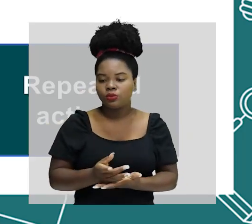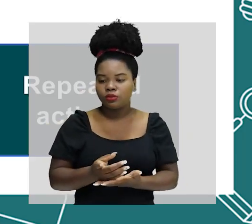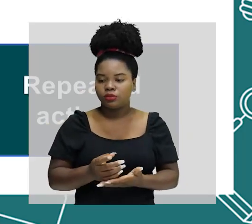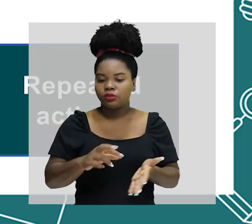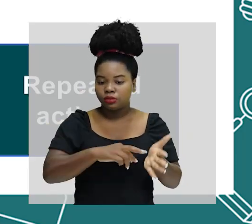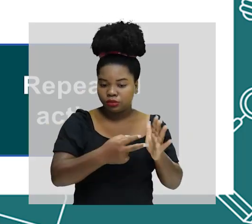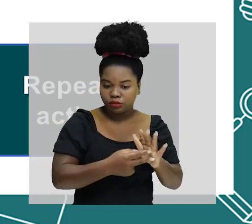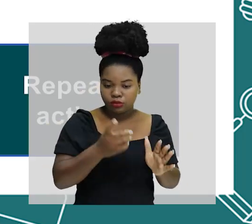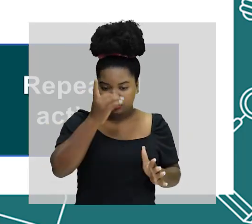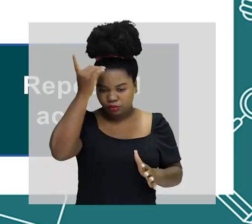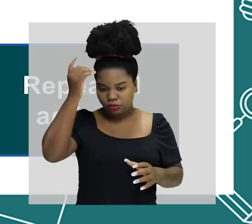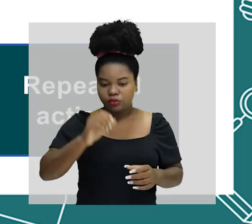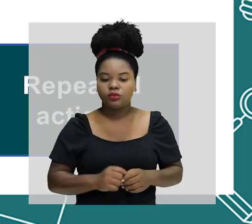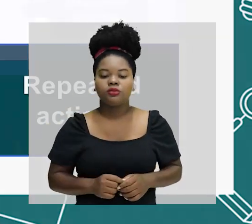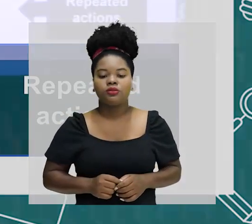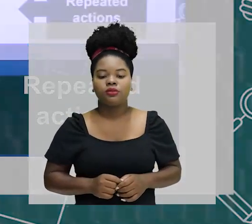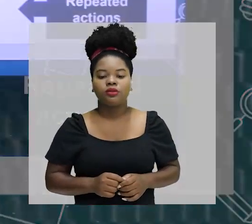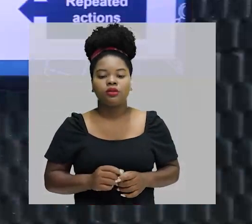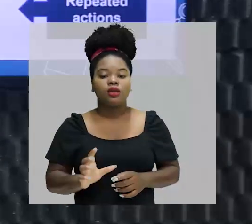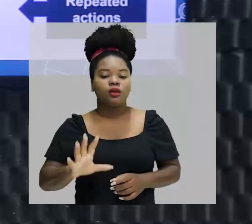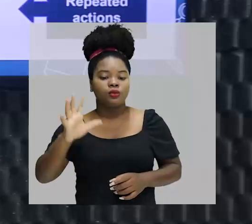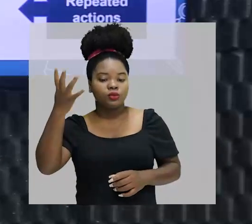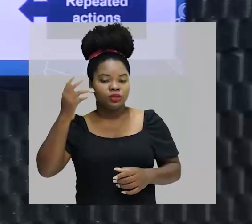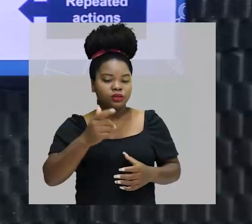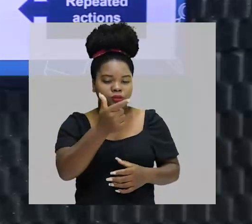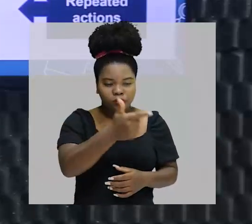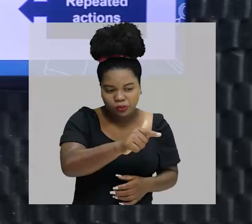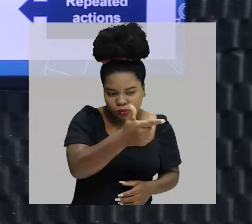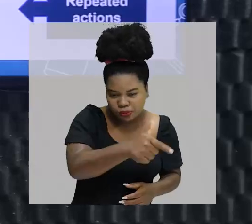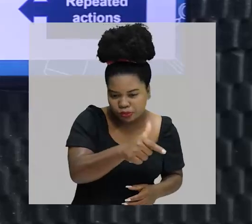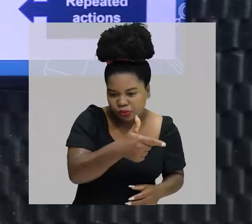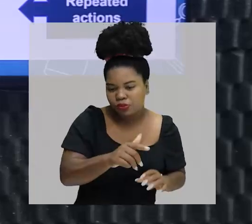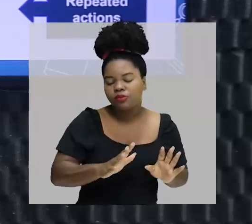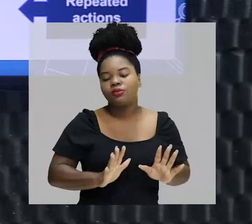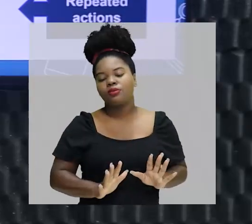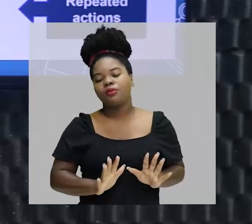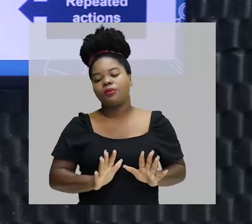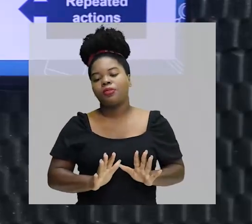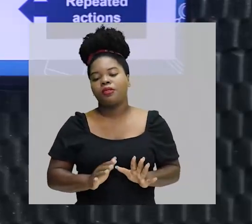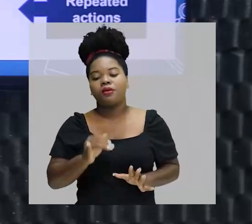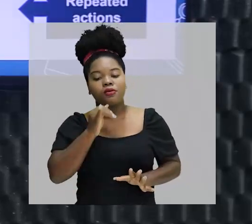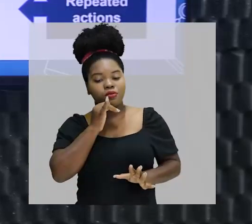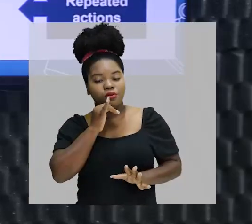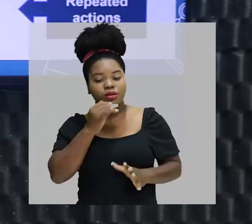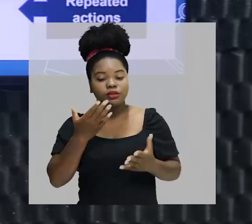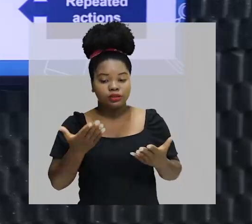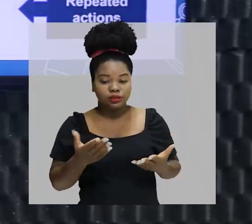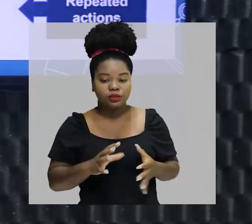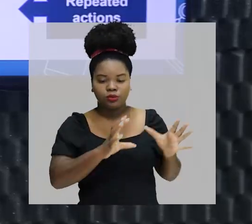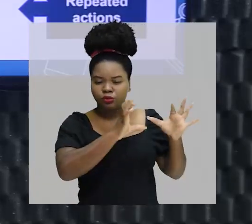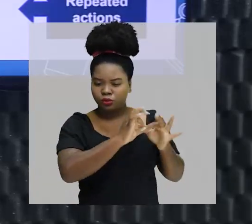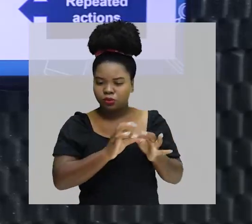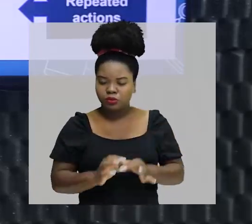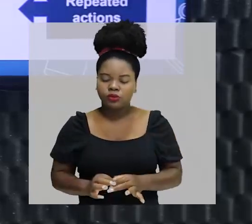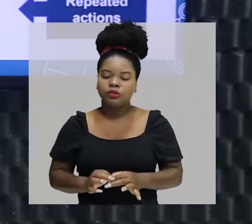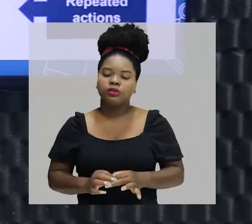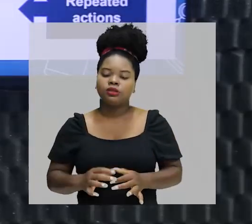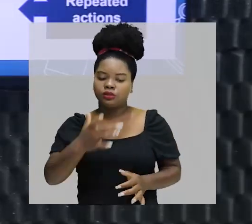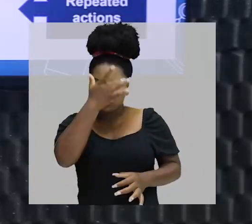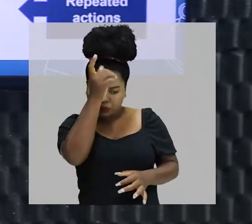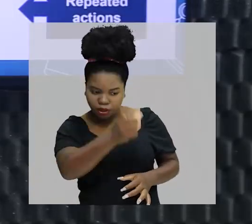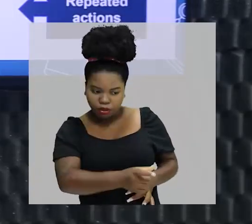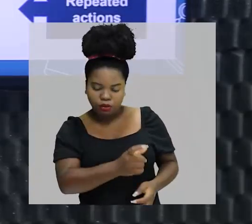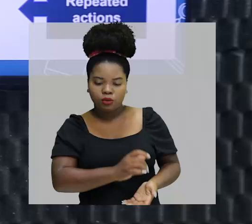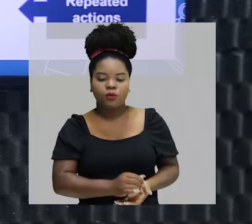ações repetidas ou ações que acontecem com grande frequência, que tem uma incidência grande no contexto ou no cotidiano daquela